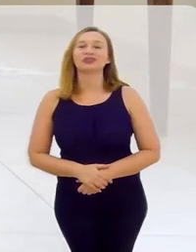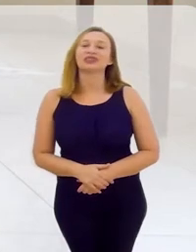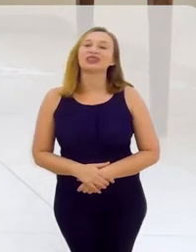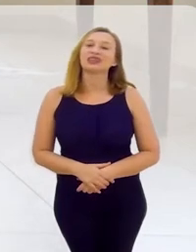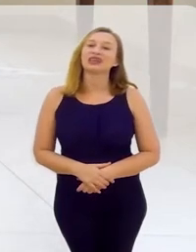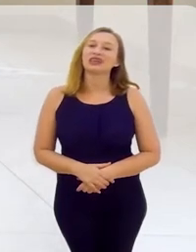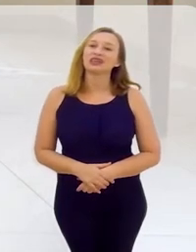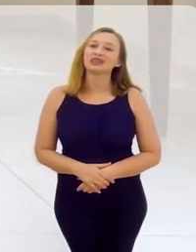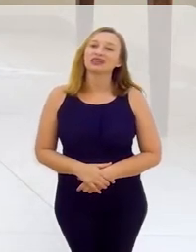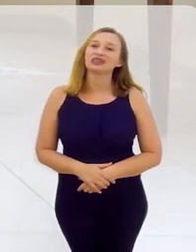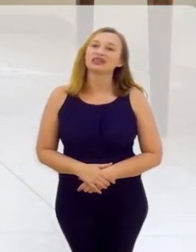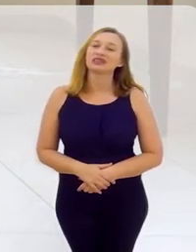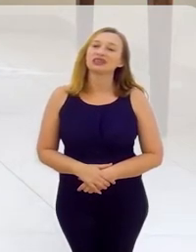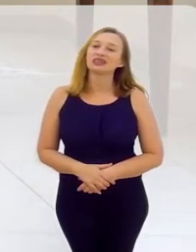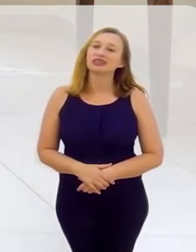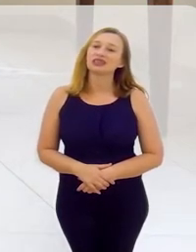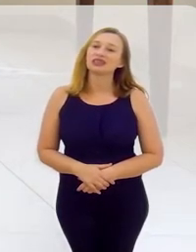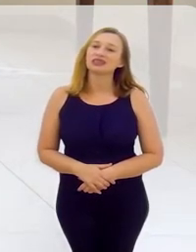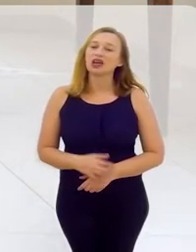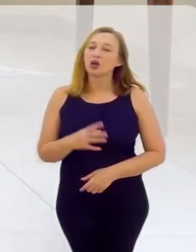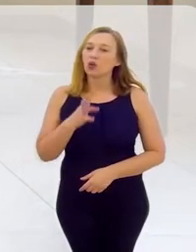nascimento.